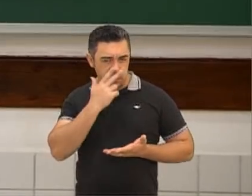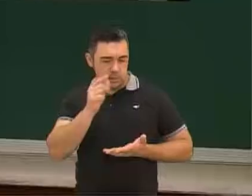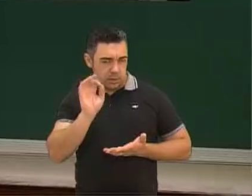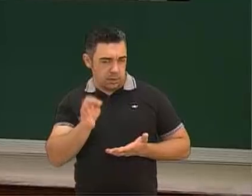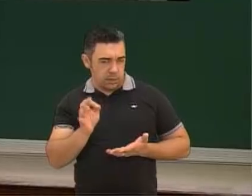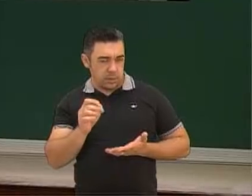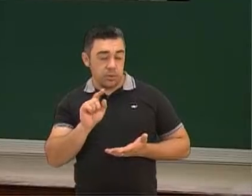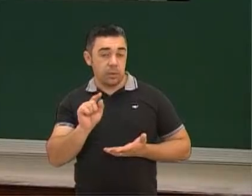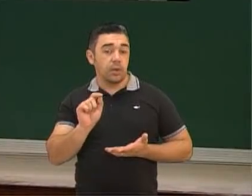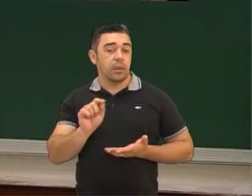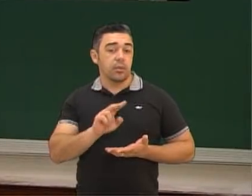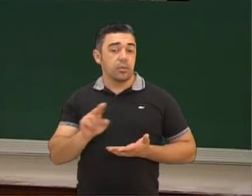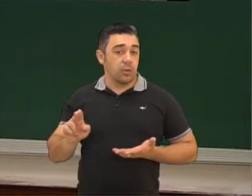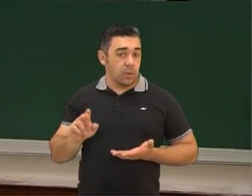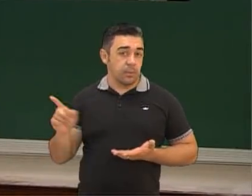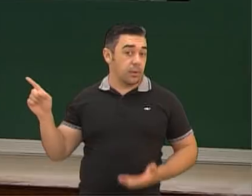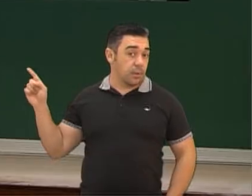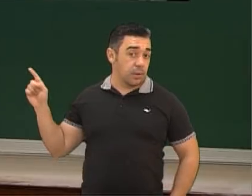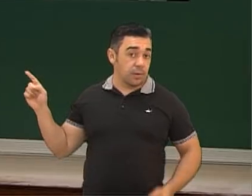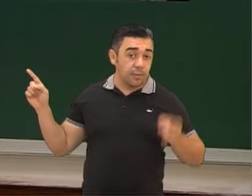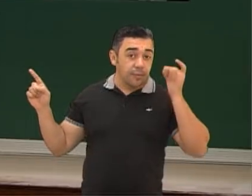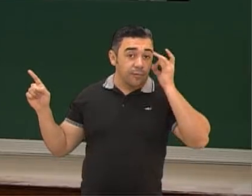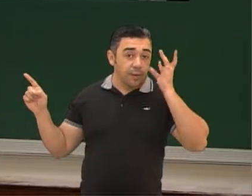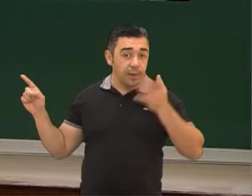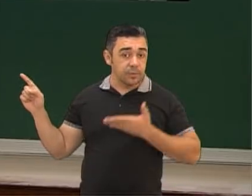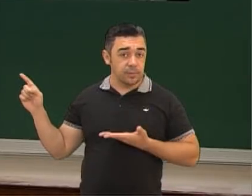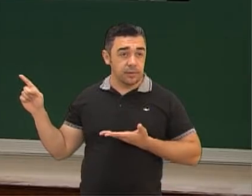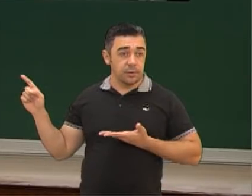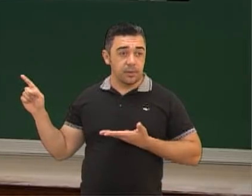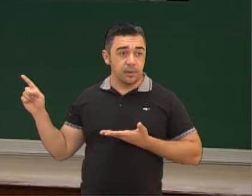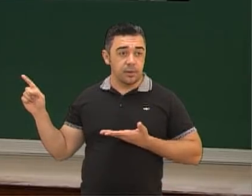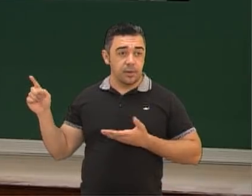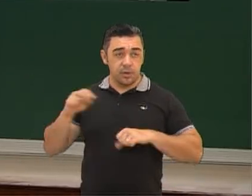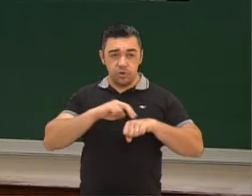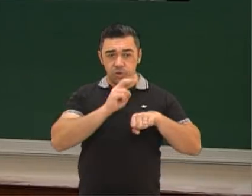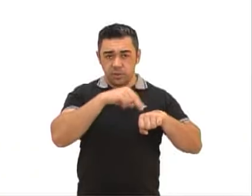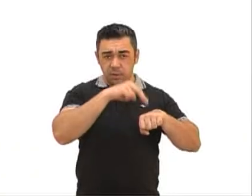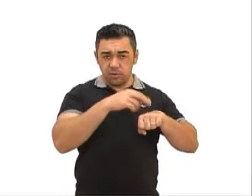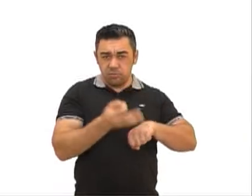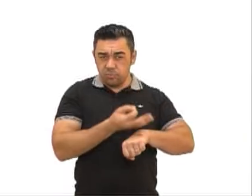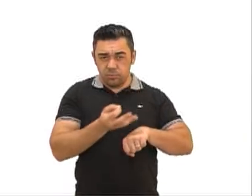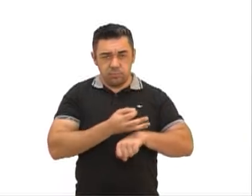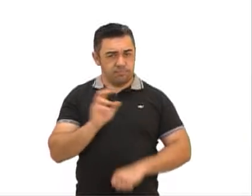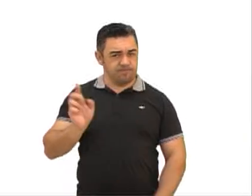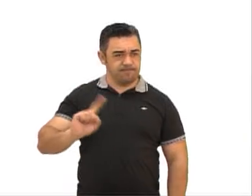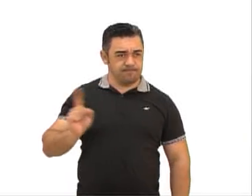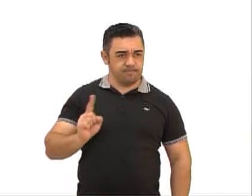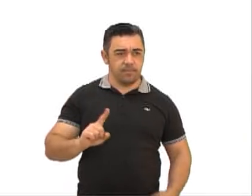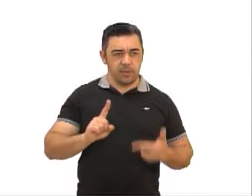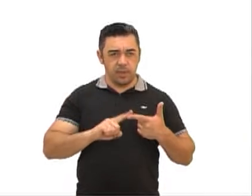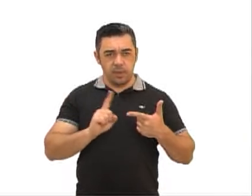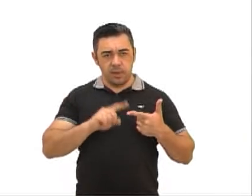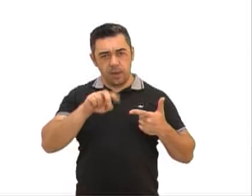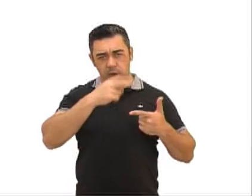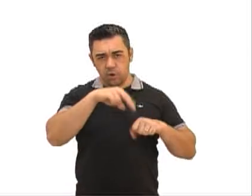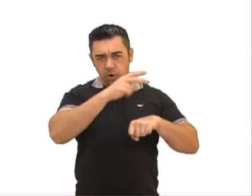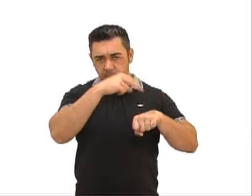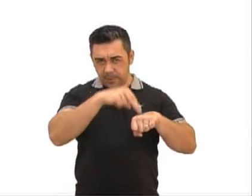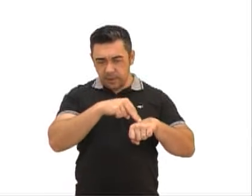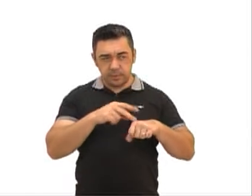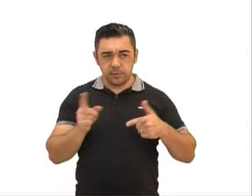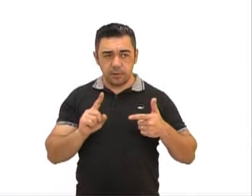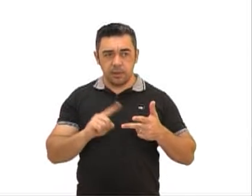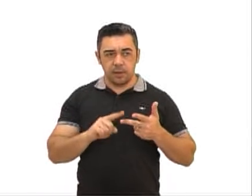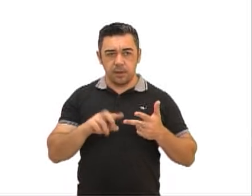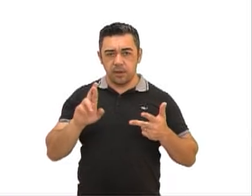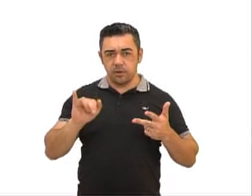sim, né? Até o nome está ali, né? Vamos lá. Ginástica de condicionamento? Não. Ginástica acrobática? Também não.